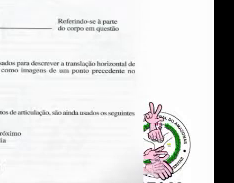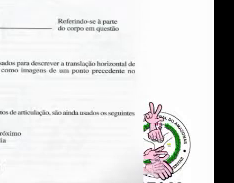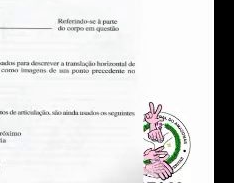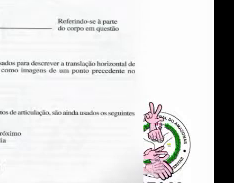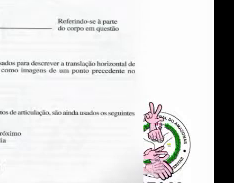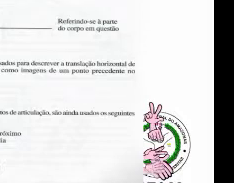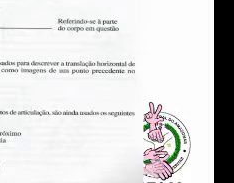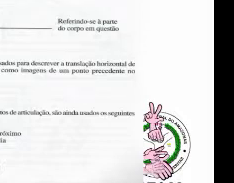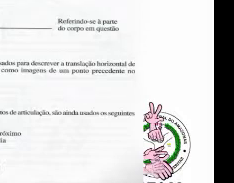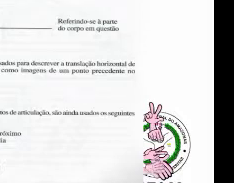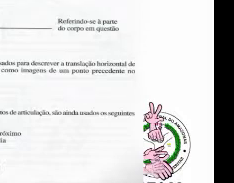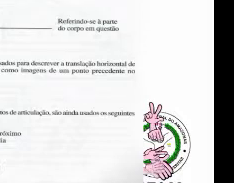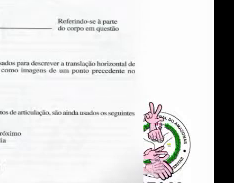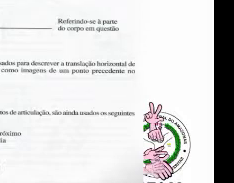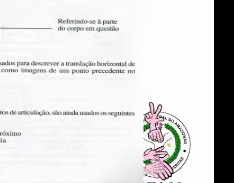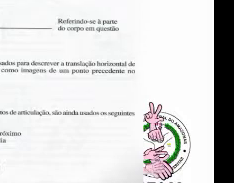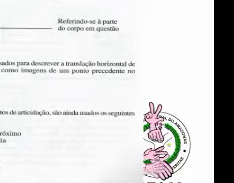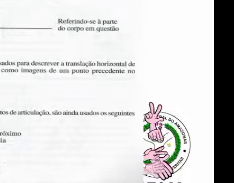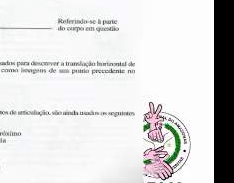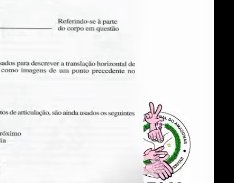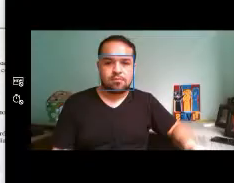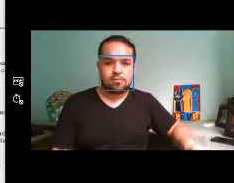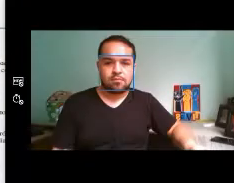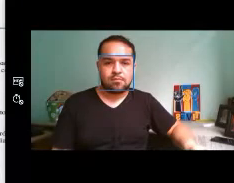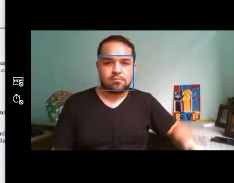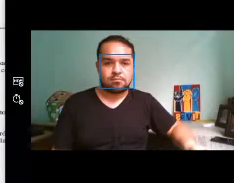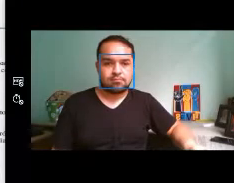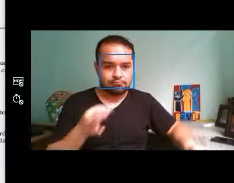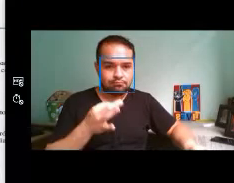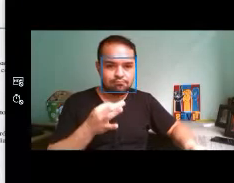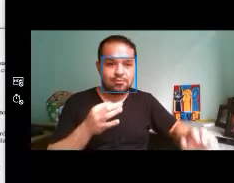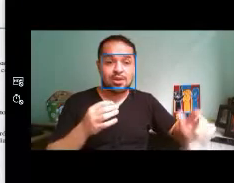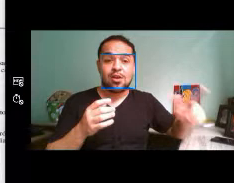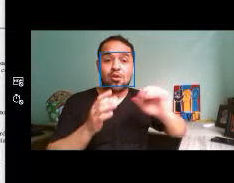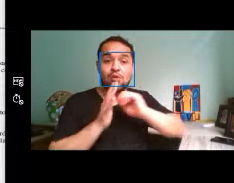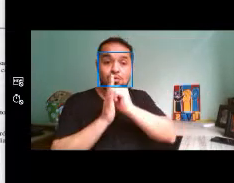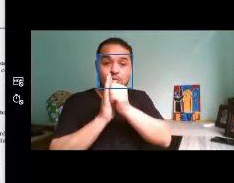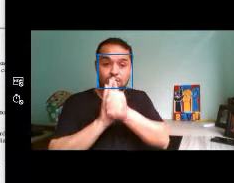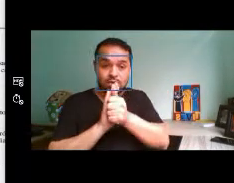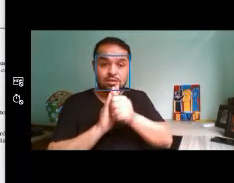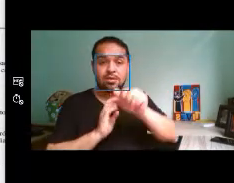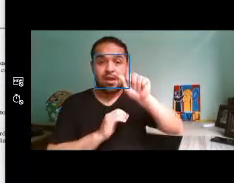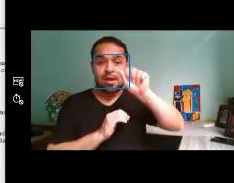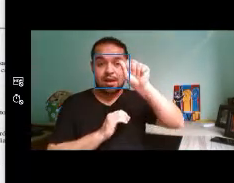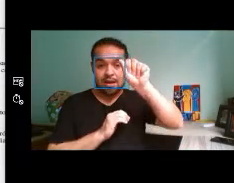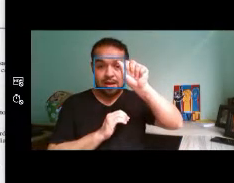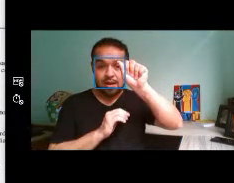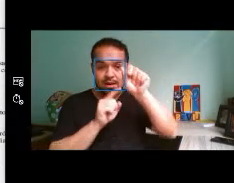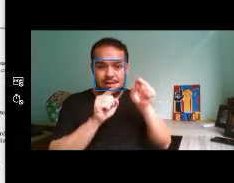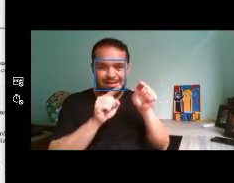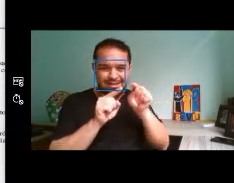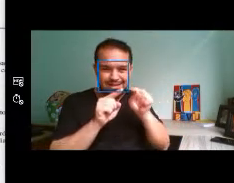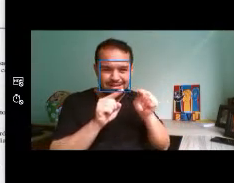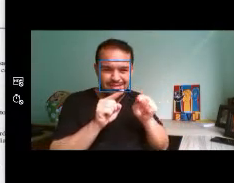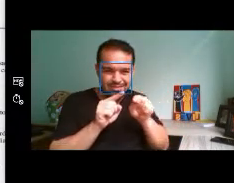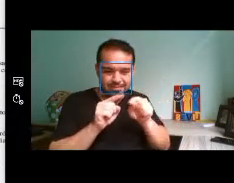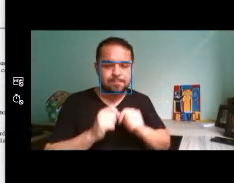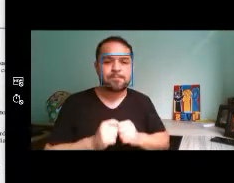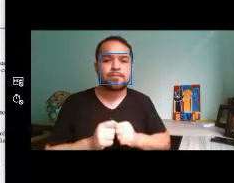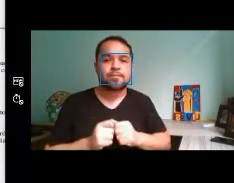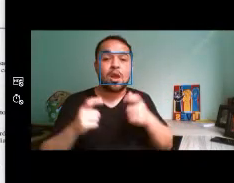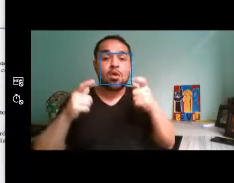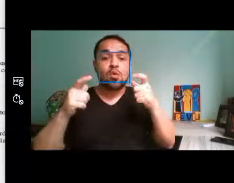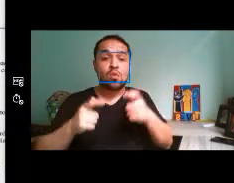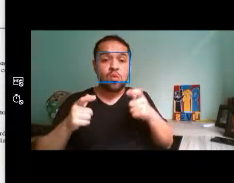Então eu tenho agora a localização. Veja, agora eu tenho a localização ali. A configuração AS, nós sabemos.